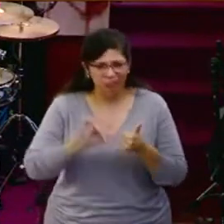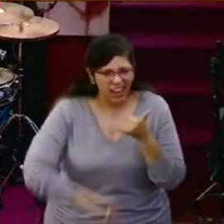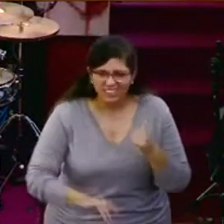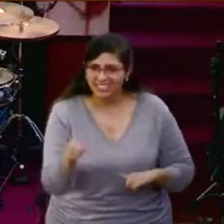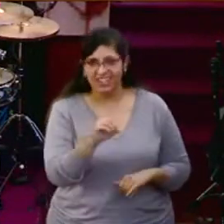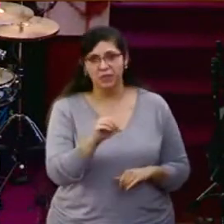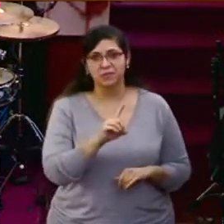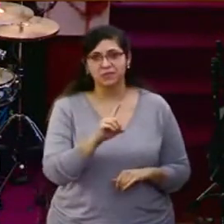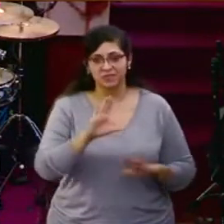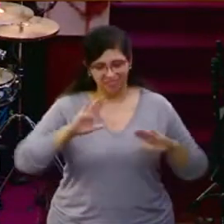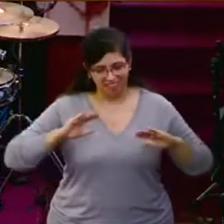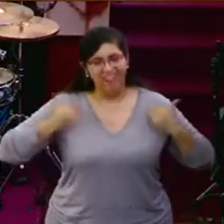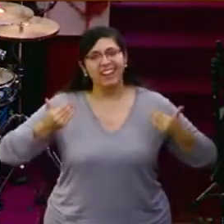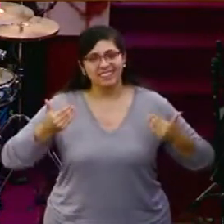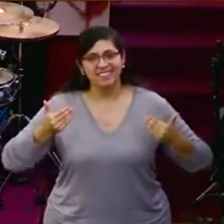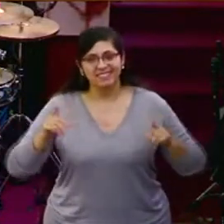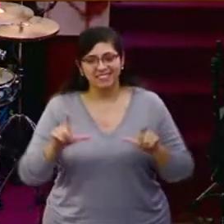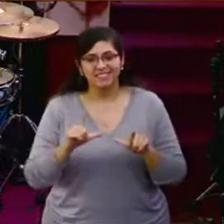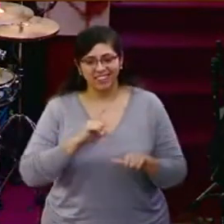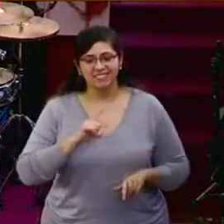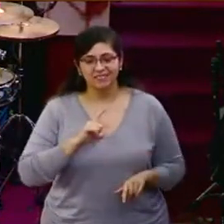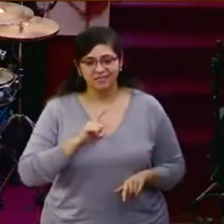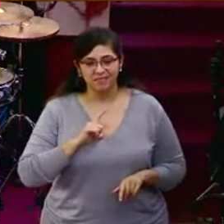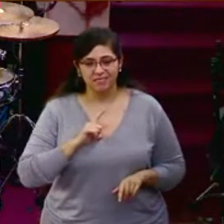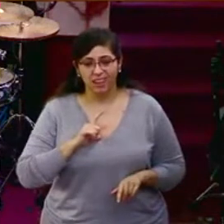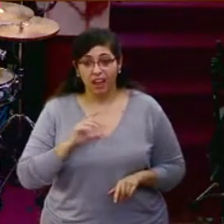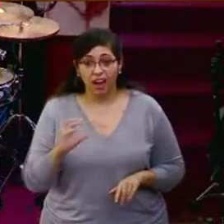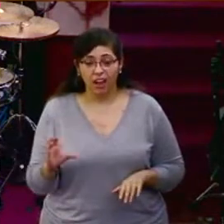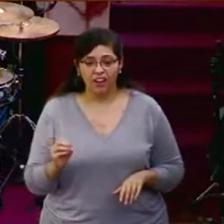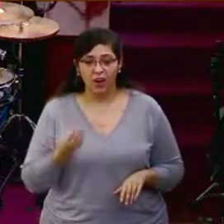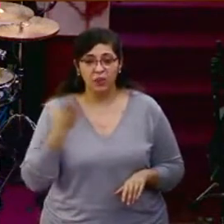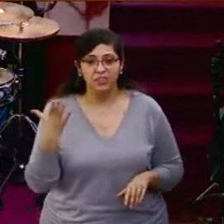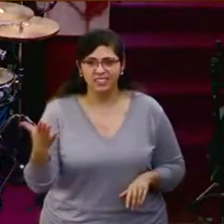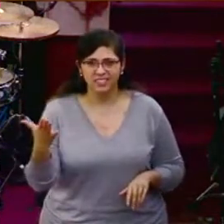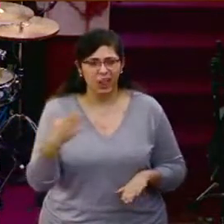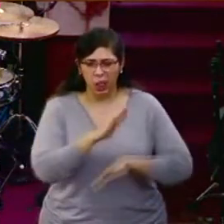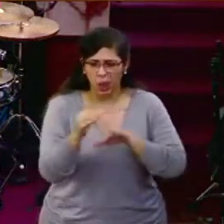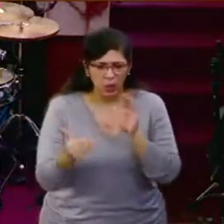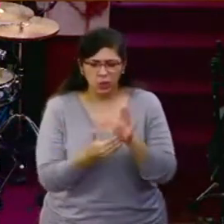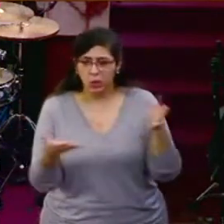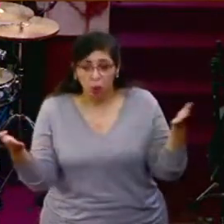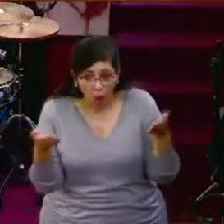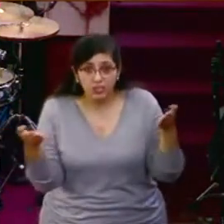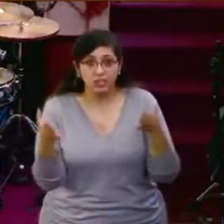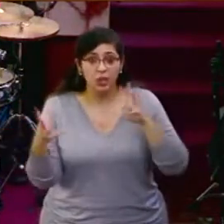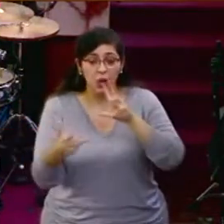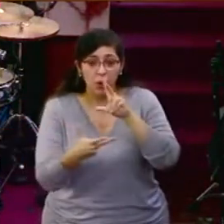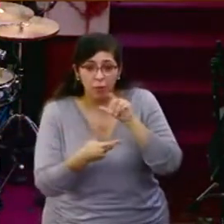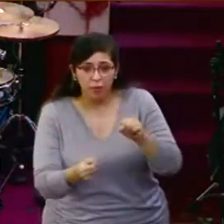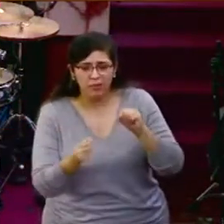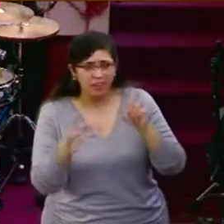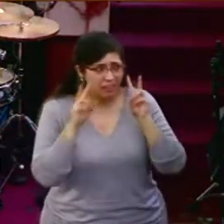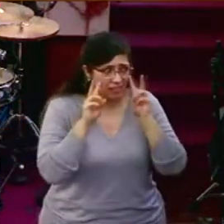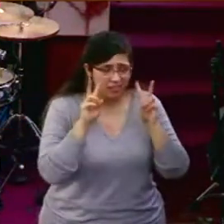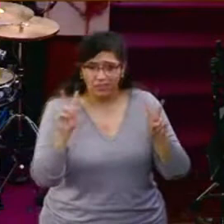pode ser contente mesmo e-mail uma pandemia pode sim por isso nós não precisamos adotar o semblante